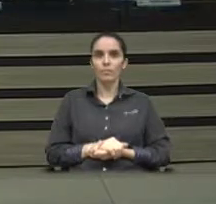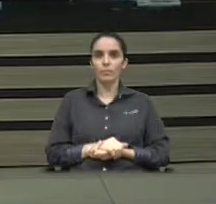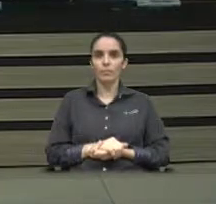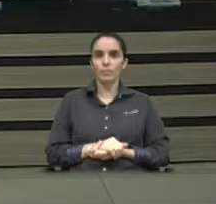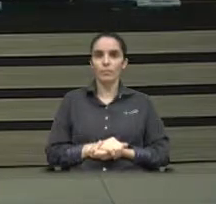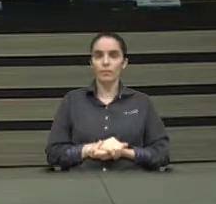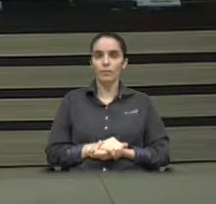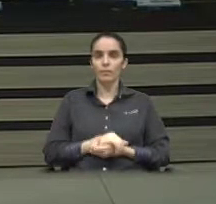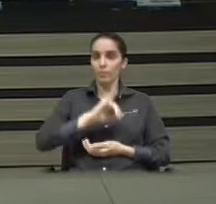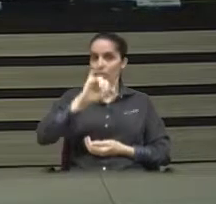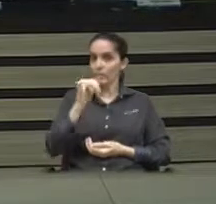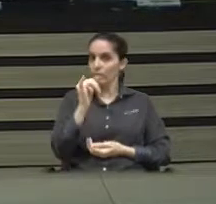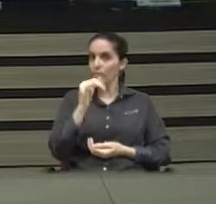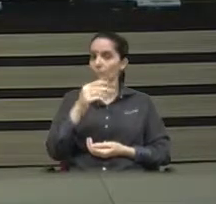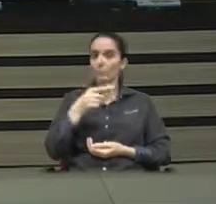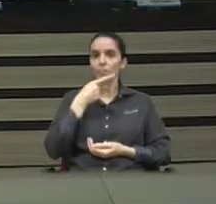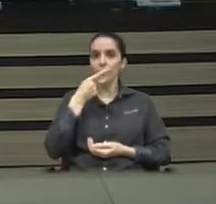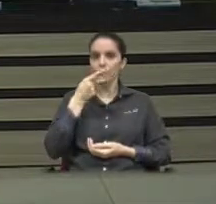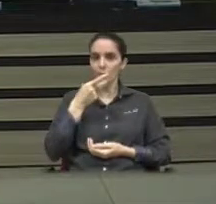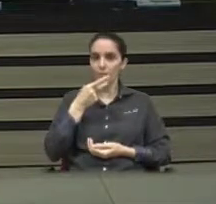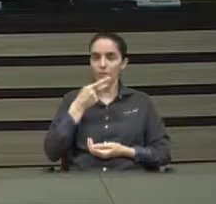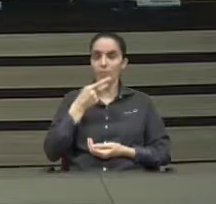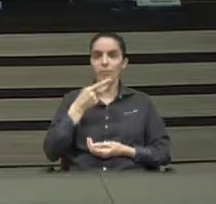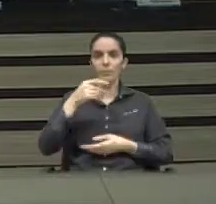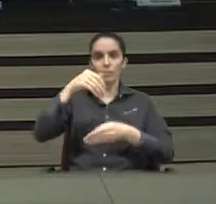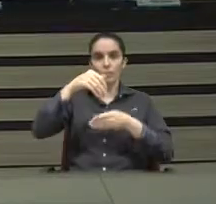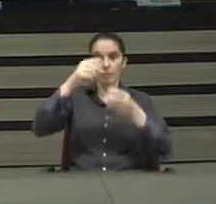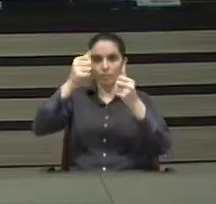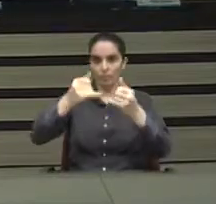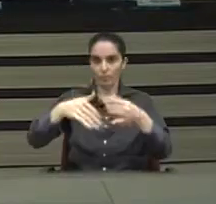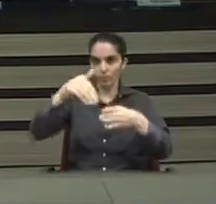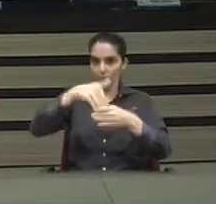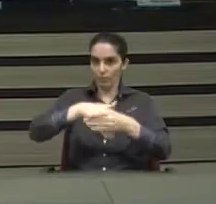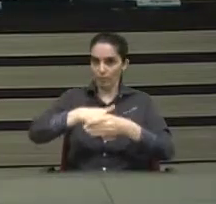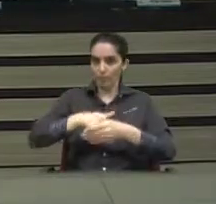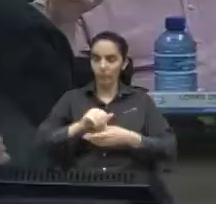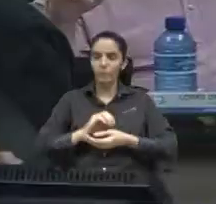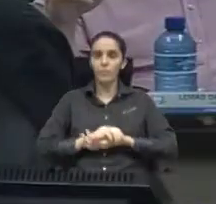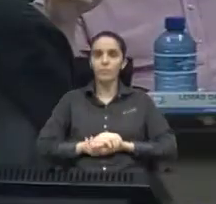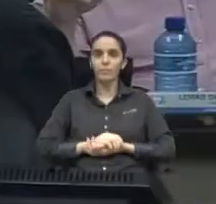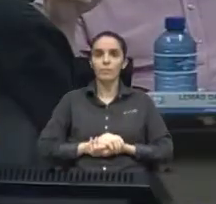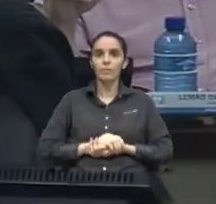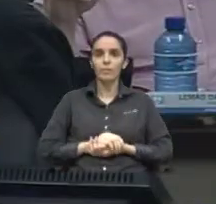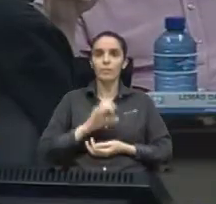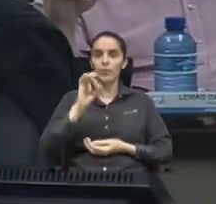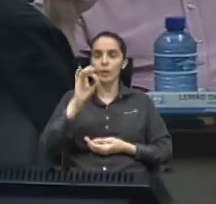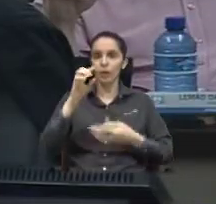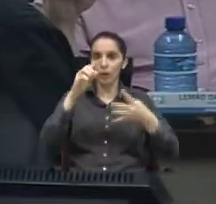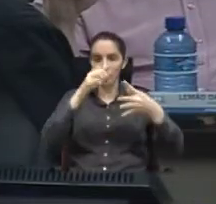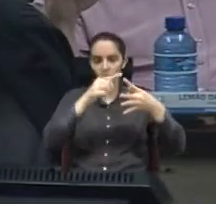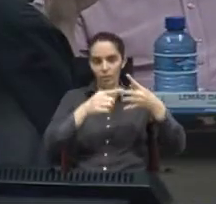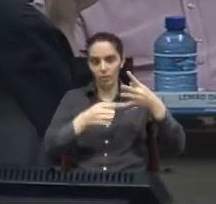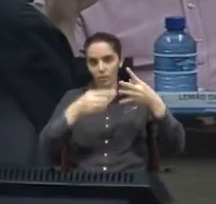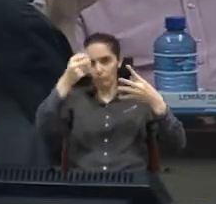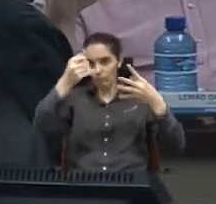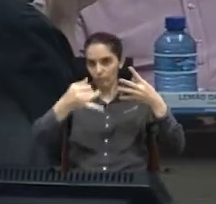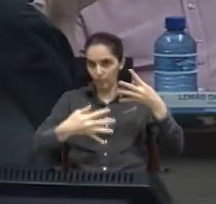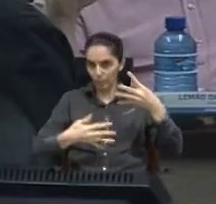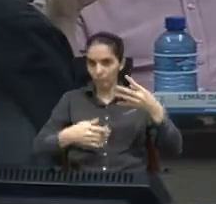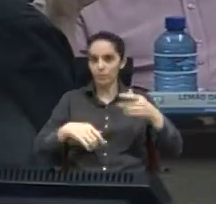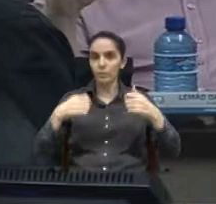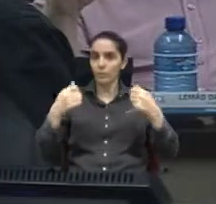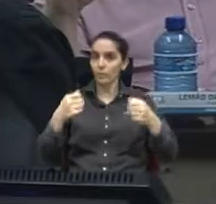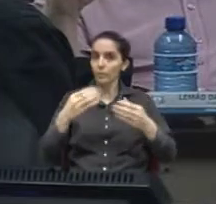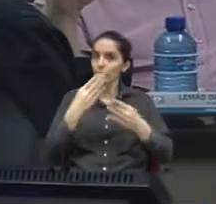Vou aproveitar para me valer da justificativa de voto, só para pontuar algumas questões que, embora esteja litígio,